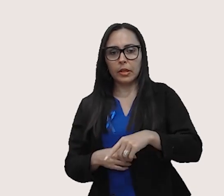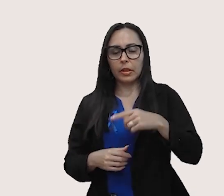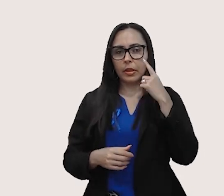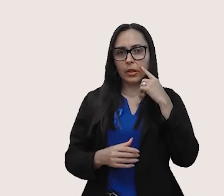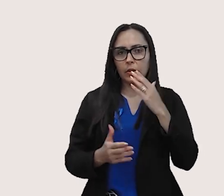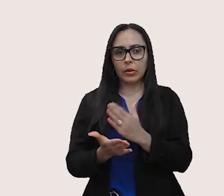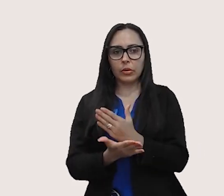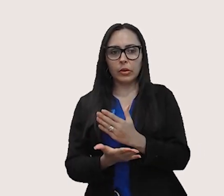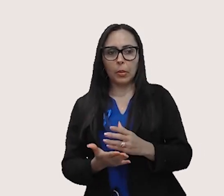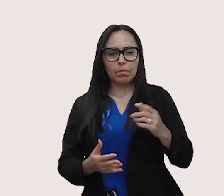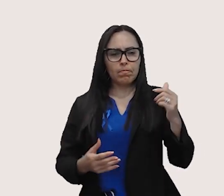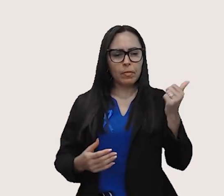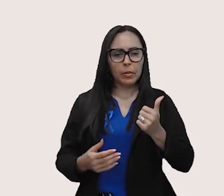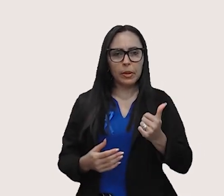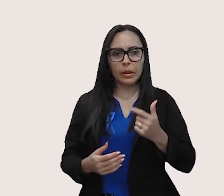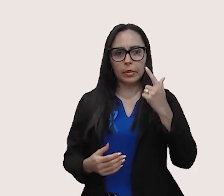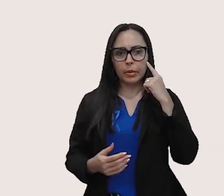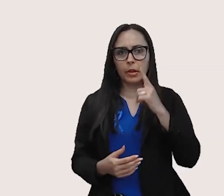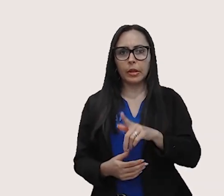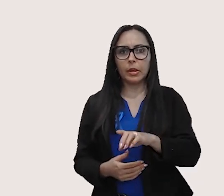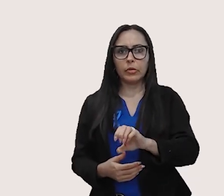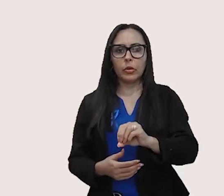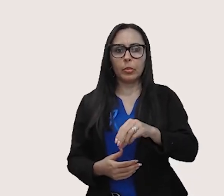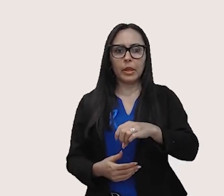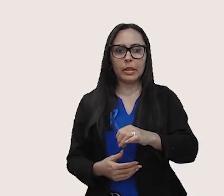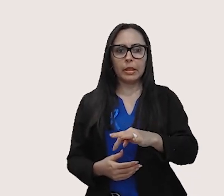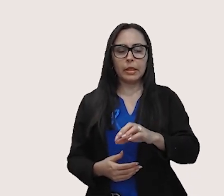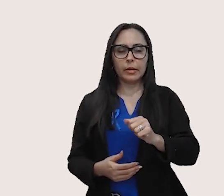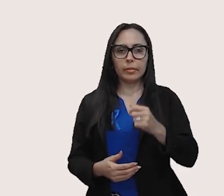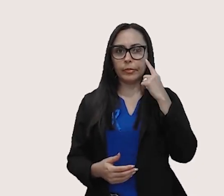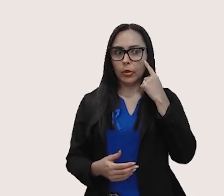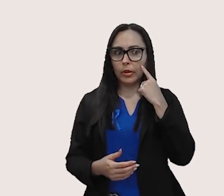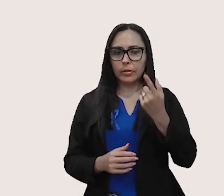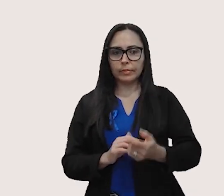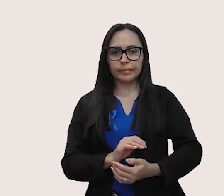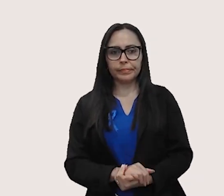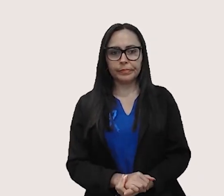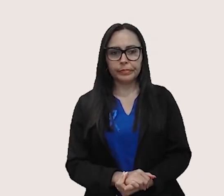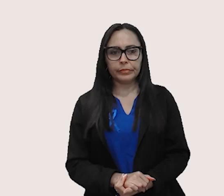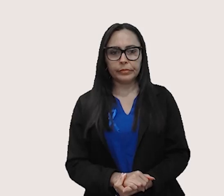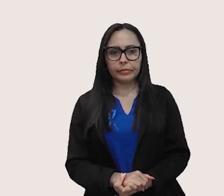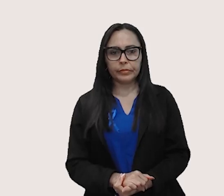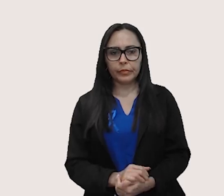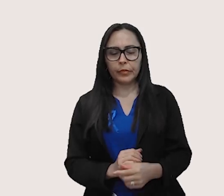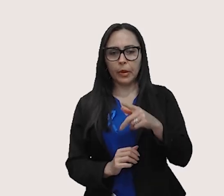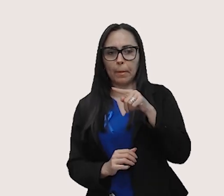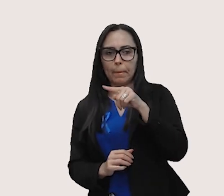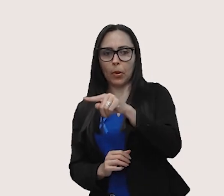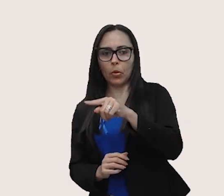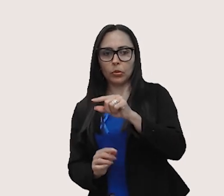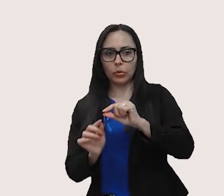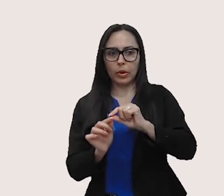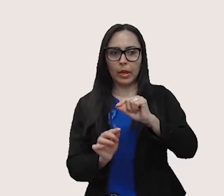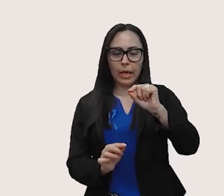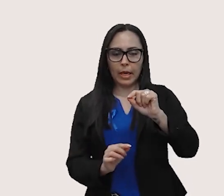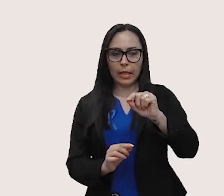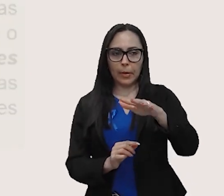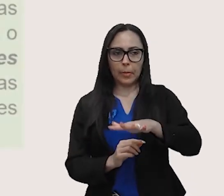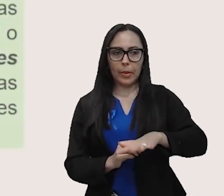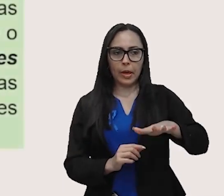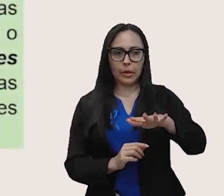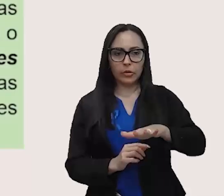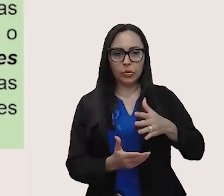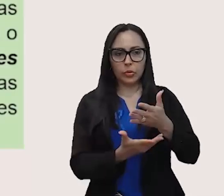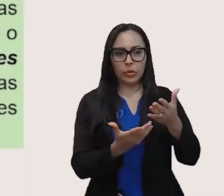noções primitivas da geometria. Olha só, meu povo, ponto, reta, plano e